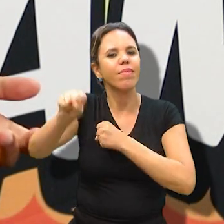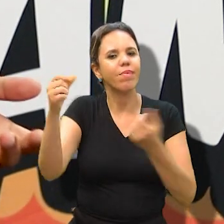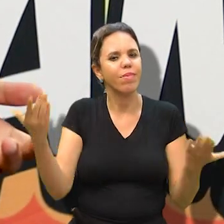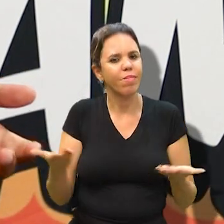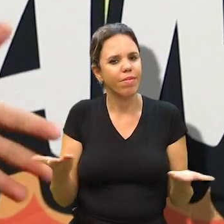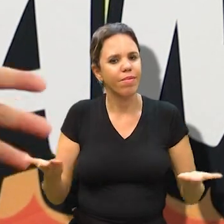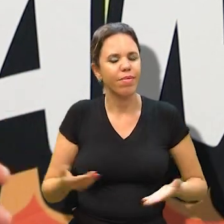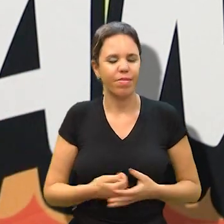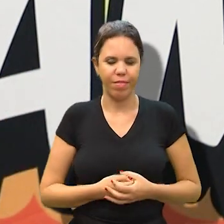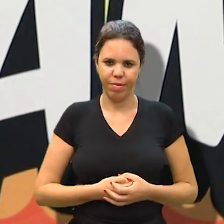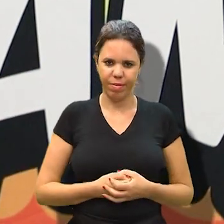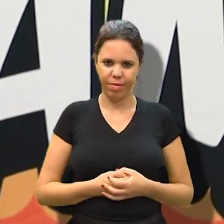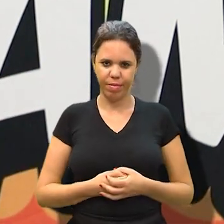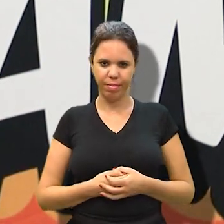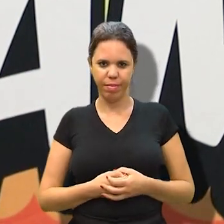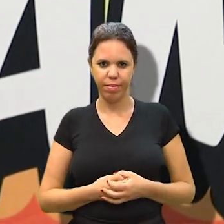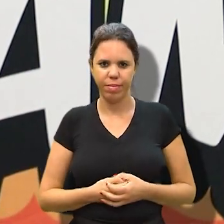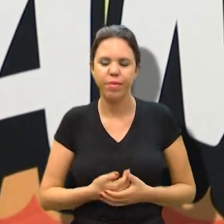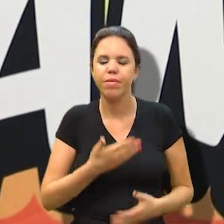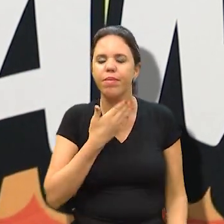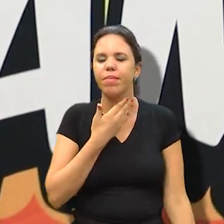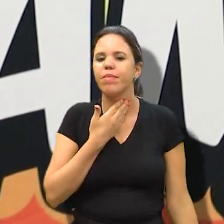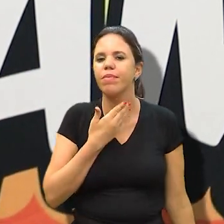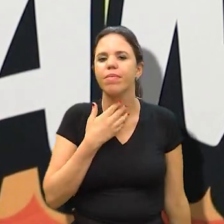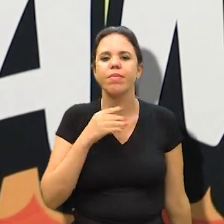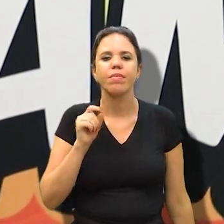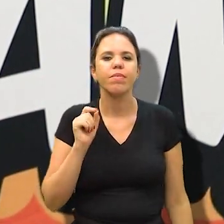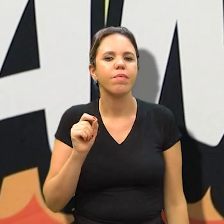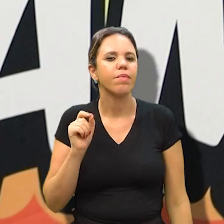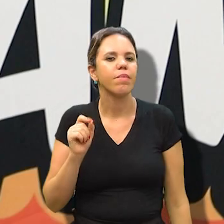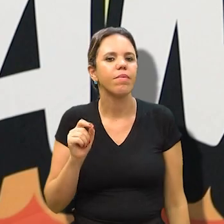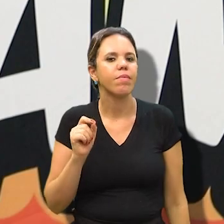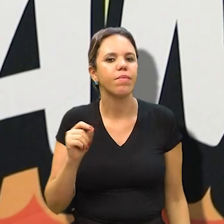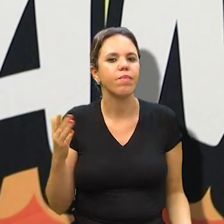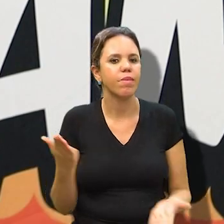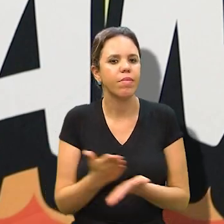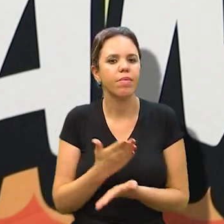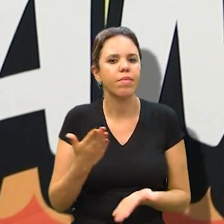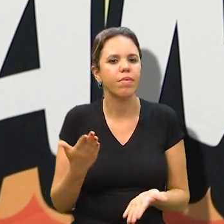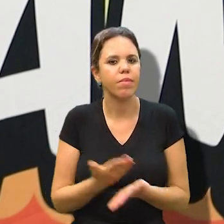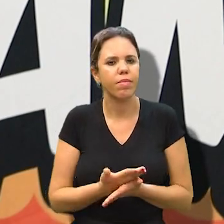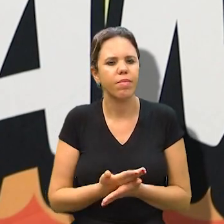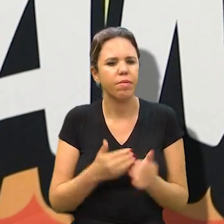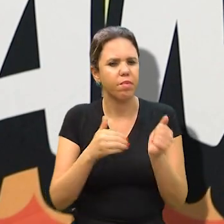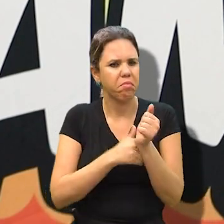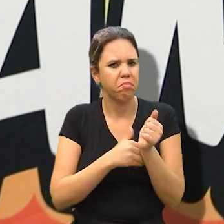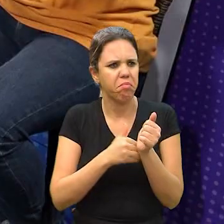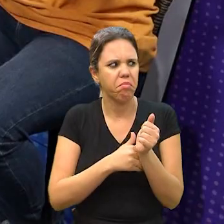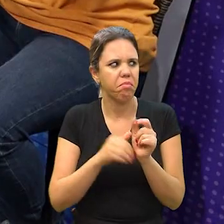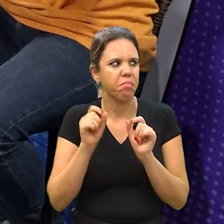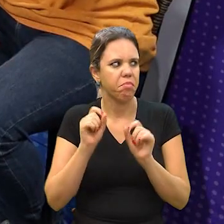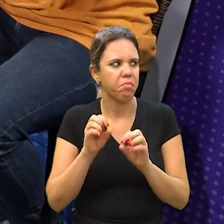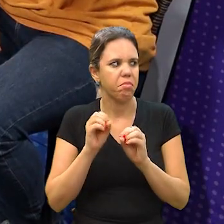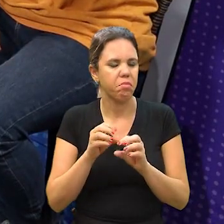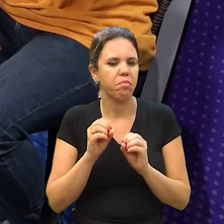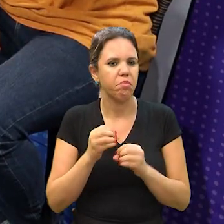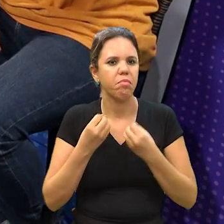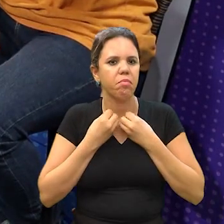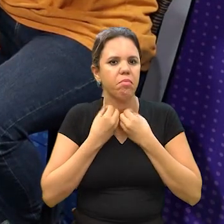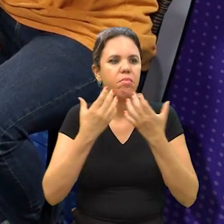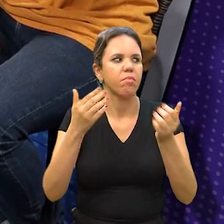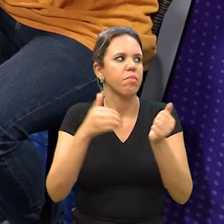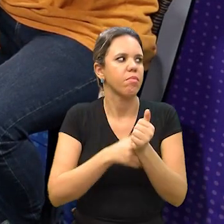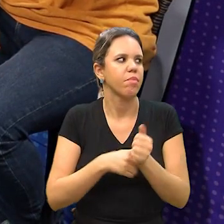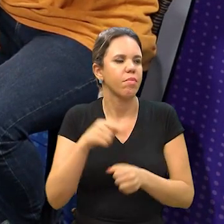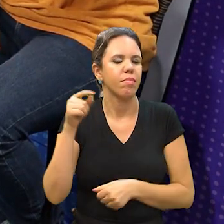Universo Épico no ar, e no programa de hoje nós vamos bater um papo sobre um livro, Um Pequeno Segredo. E quem vai contar